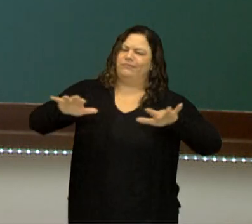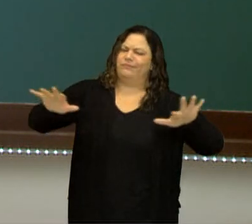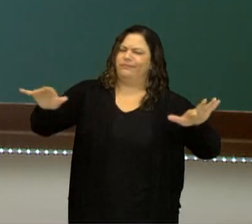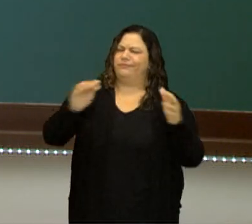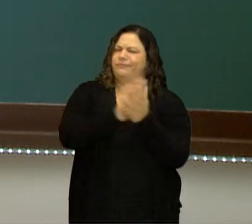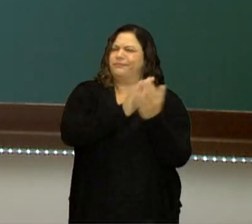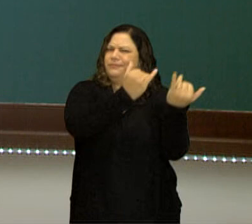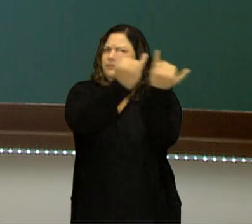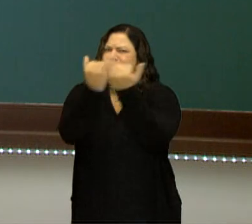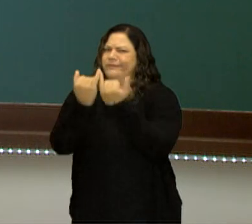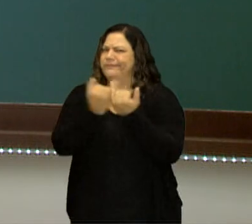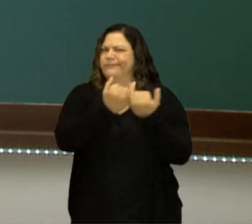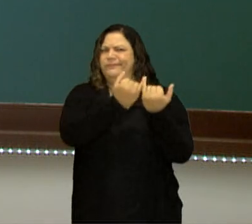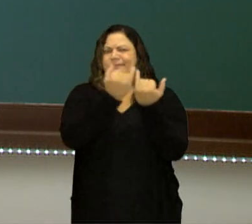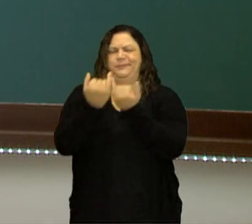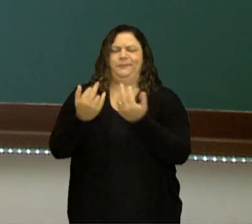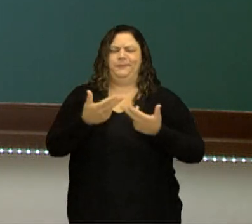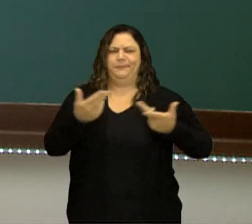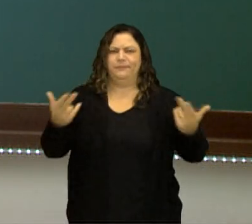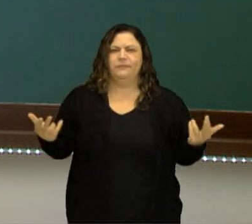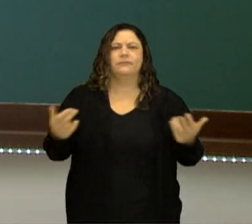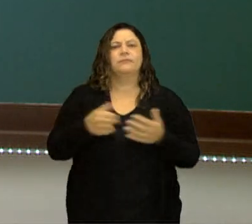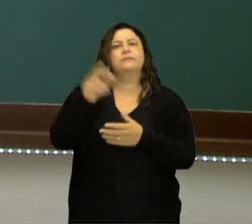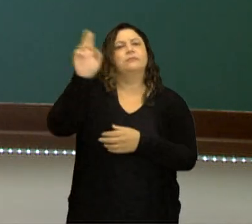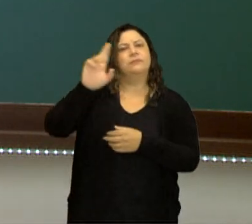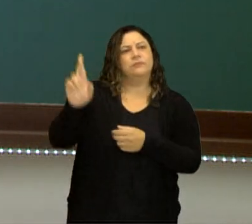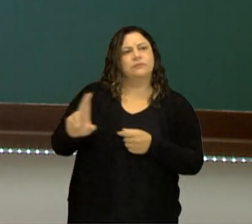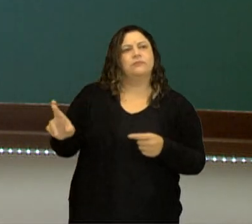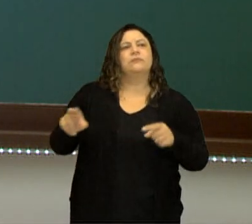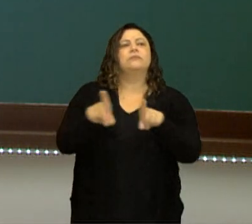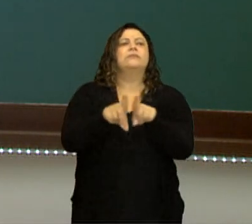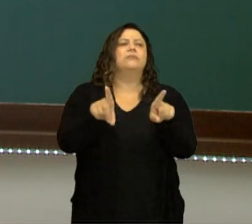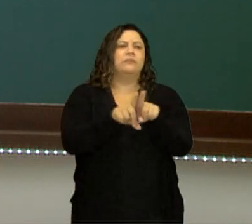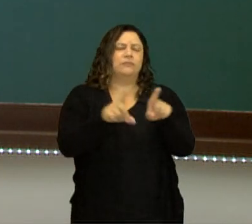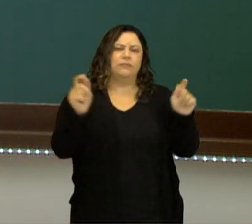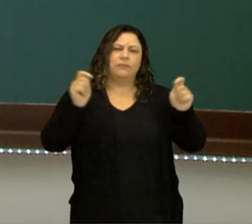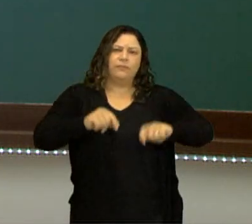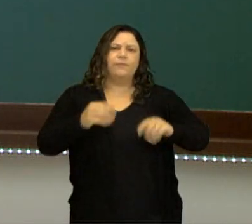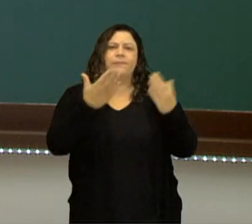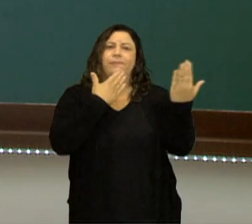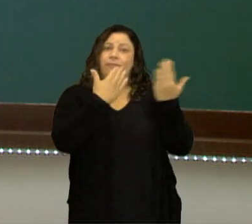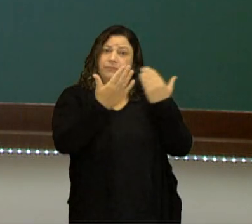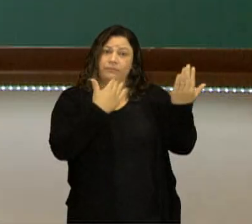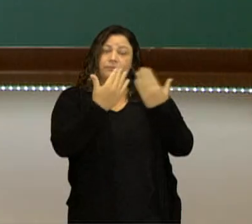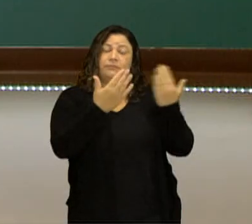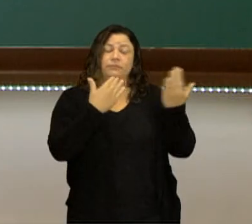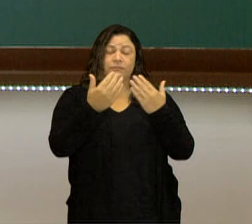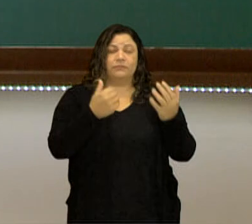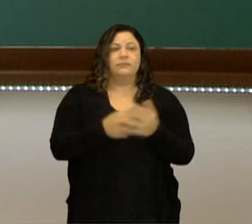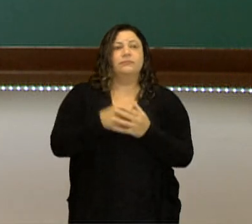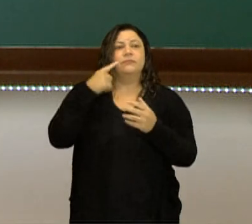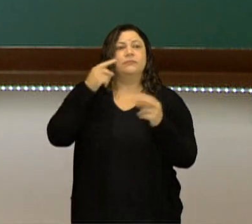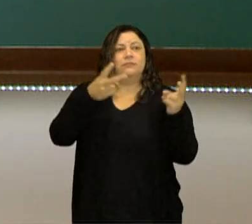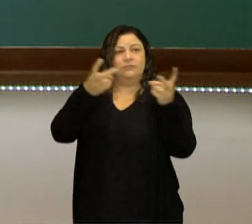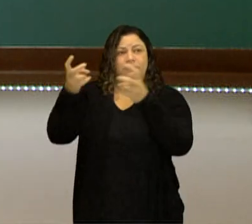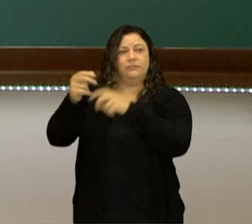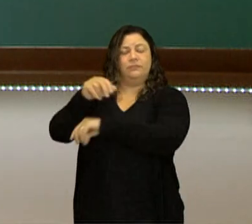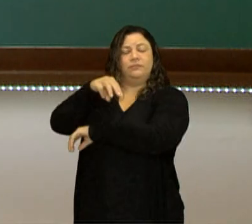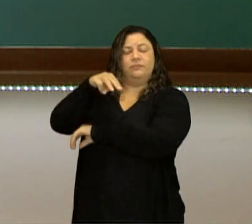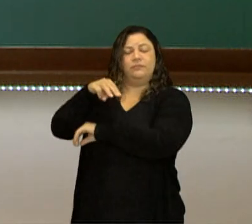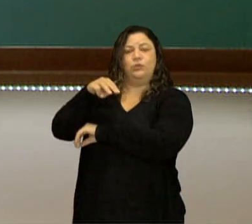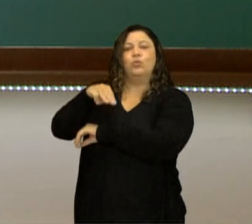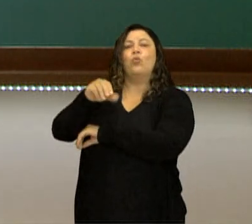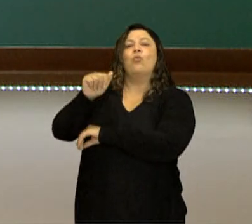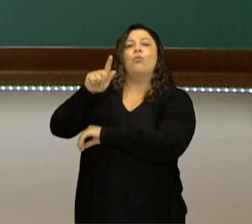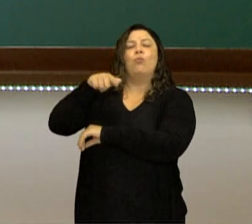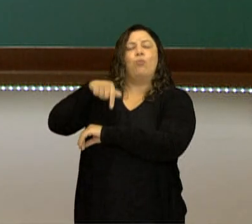boatos pela Rússia. E também dizem o seguinte, que nas últimas conversas que Rasputin, antes dele ser assassinado,